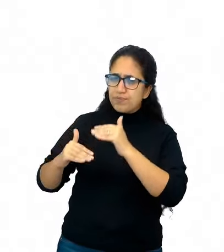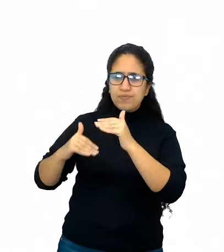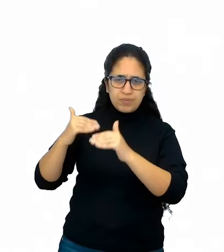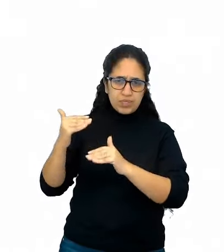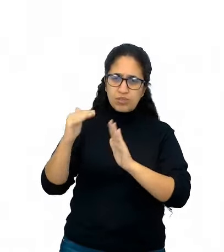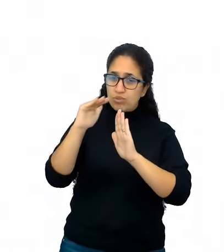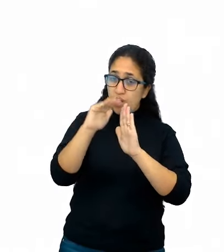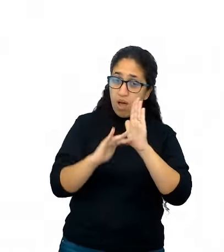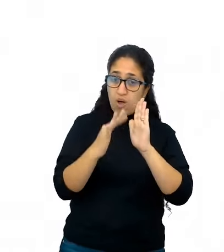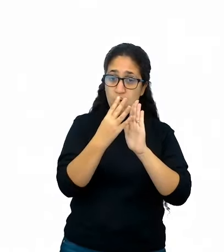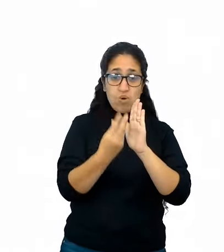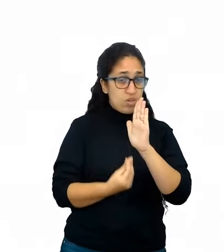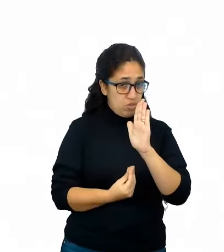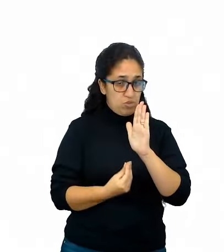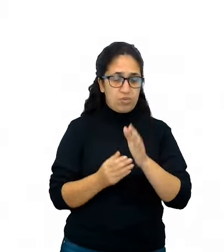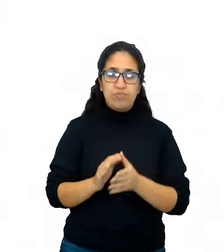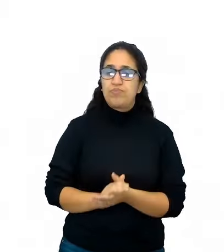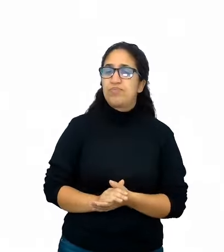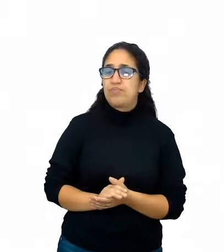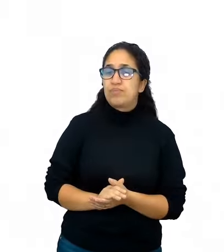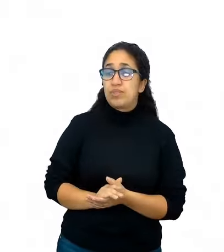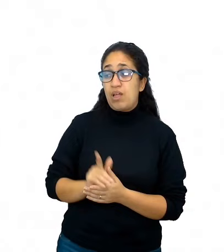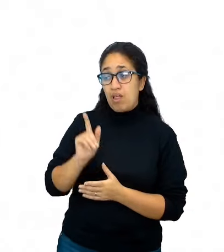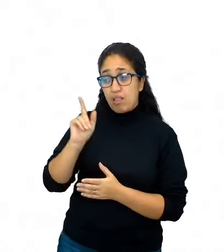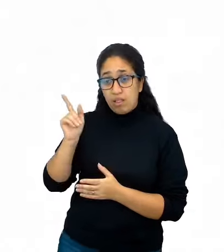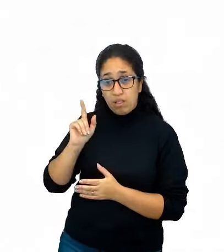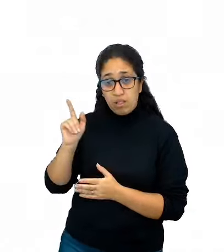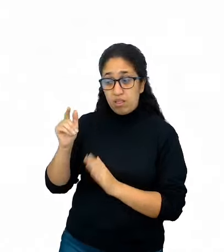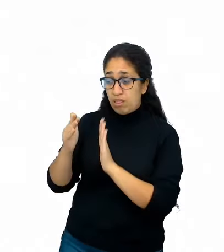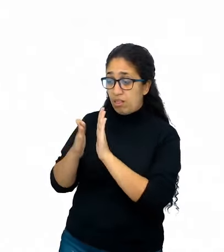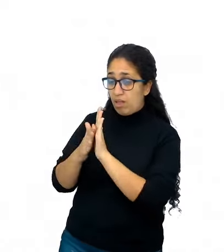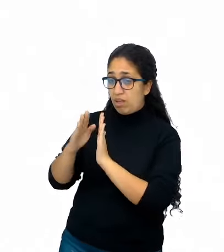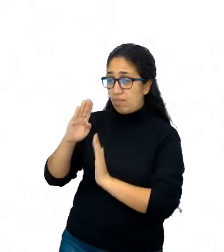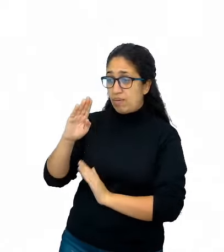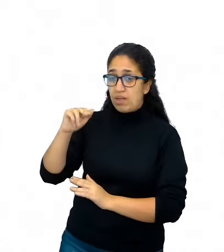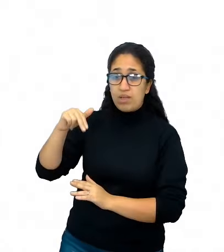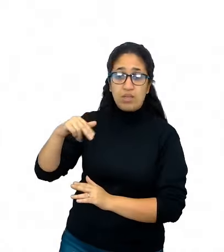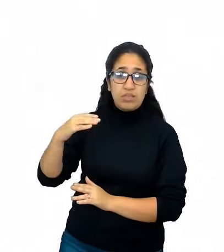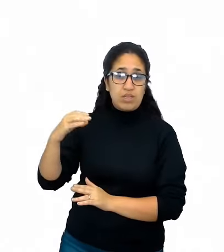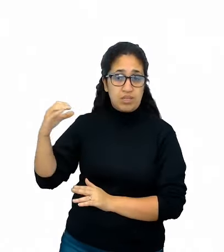de algoritmos. Isso consta lá na BNCC, na página